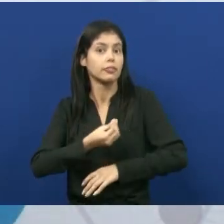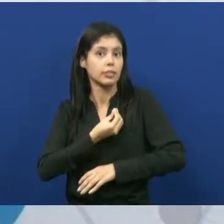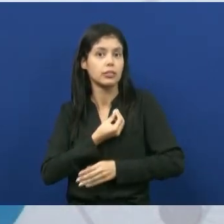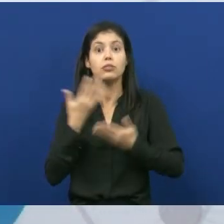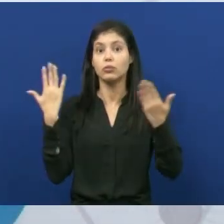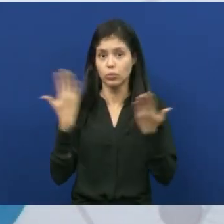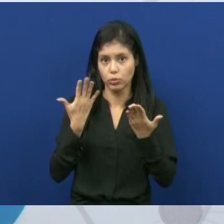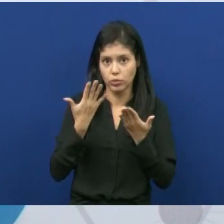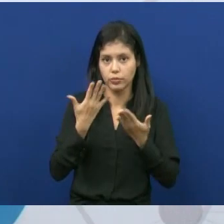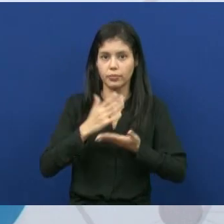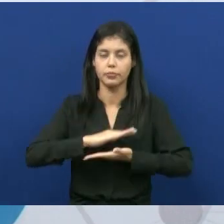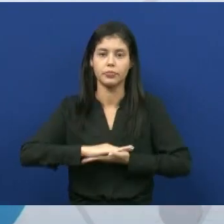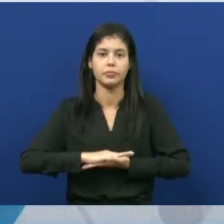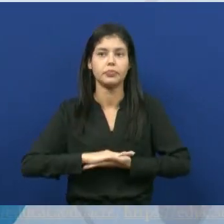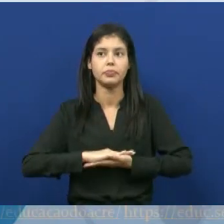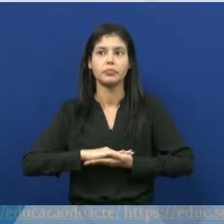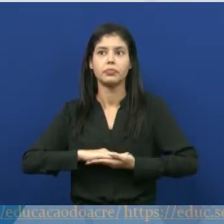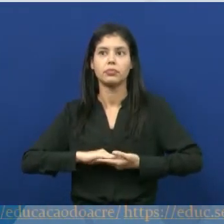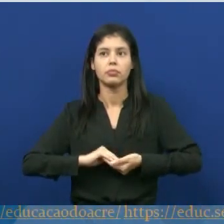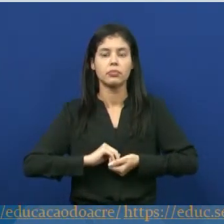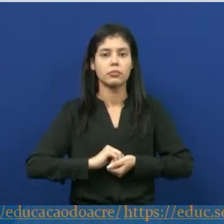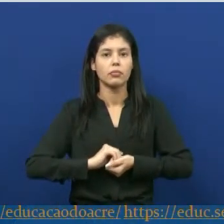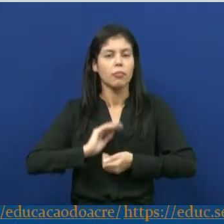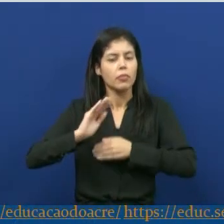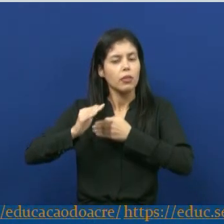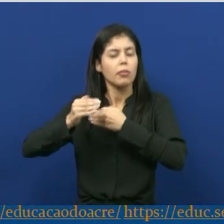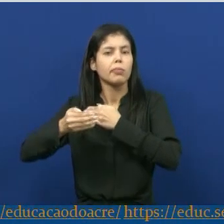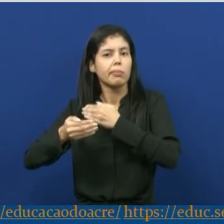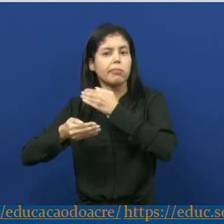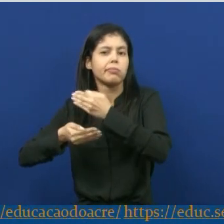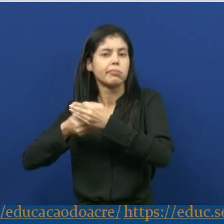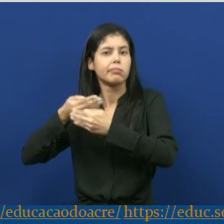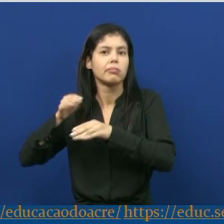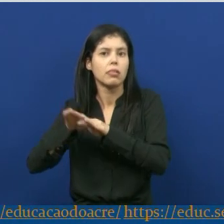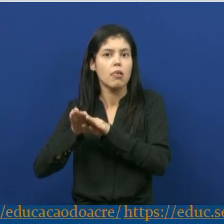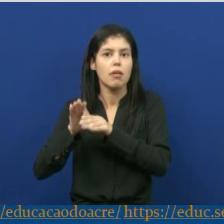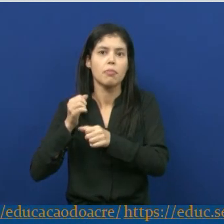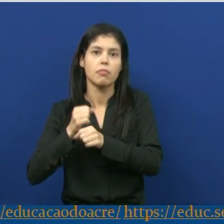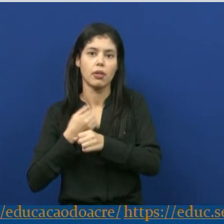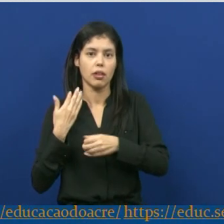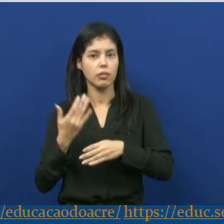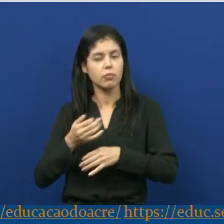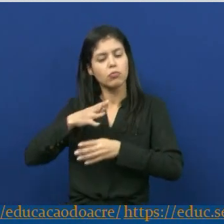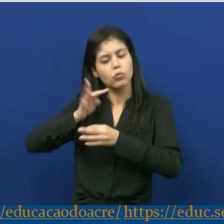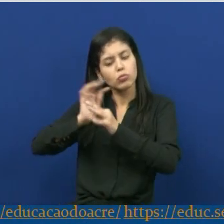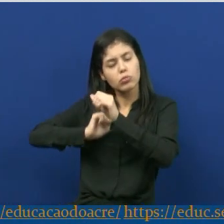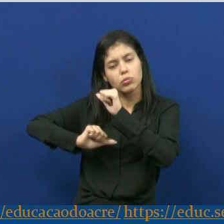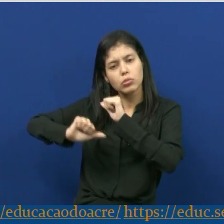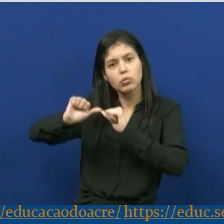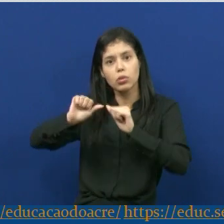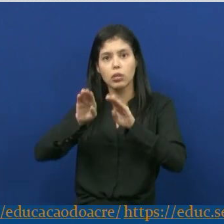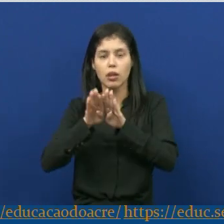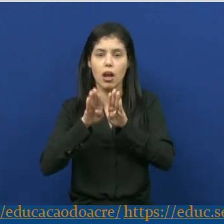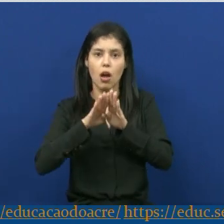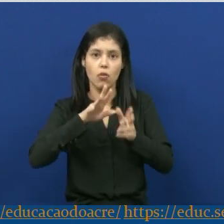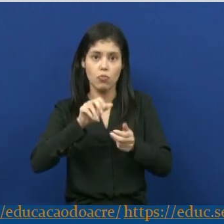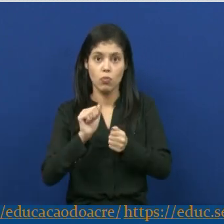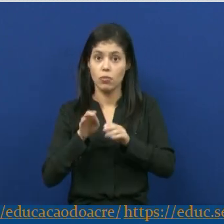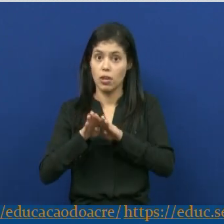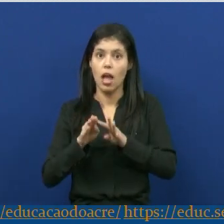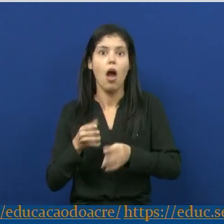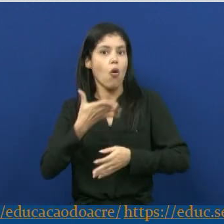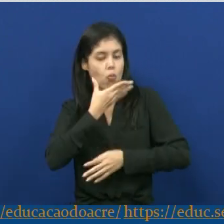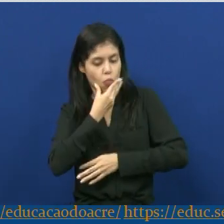vida hoje e como passar dos anos os costumes foram mudando e o homem passou a